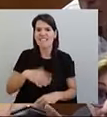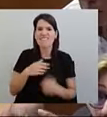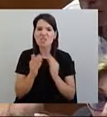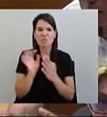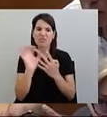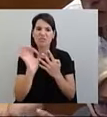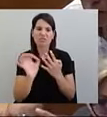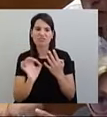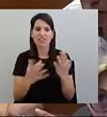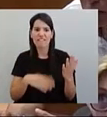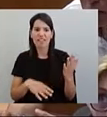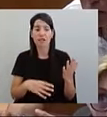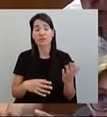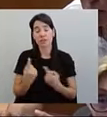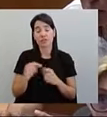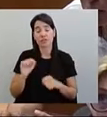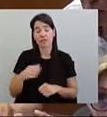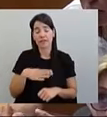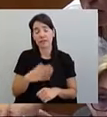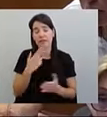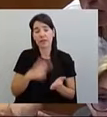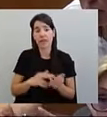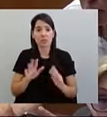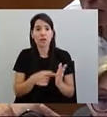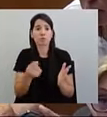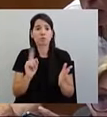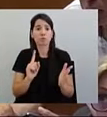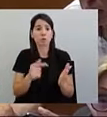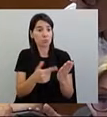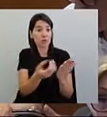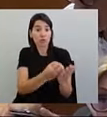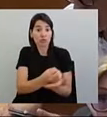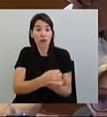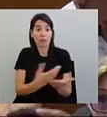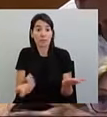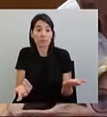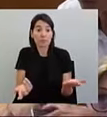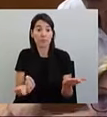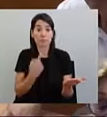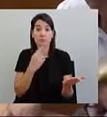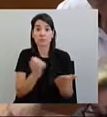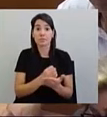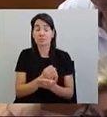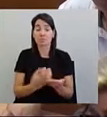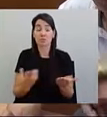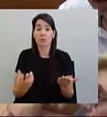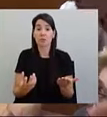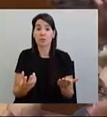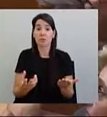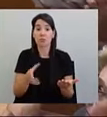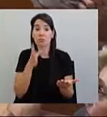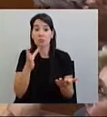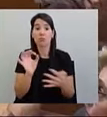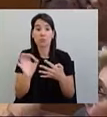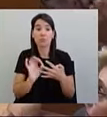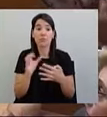milímetro. Às vezes queremos, é verdade. Mas aqui nem sequer é o caso, porque aqui não está lá nada daquilo que nós perguntamos. Não há nenhuma nada discriminado que